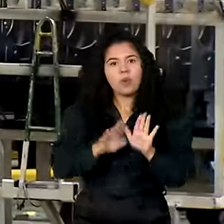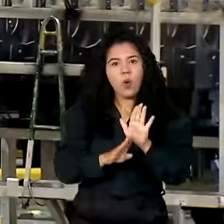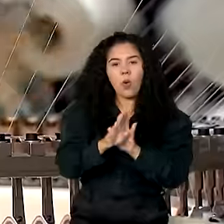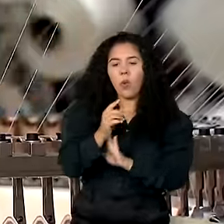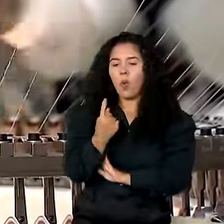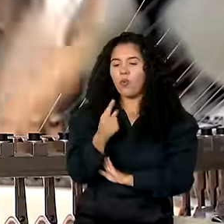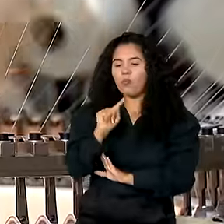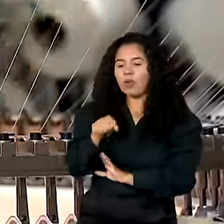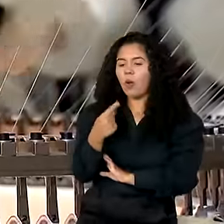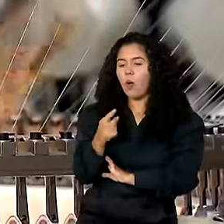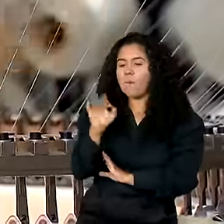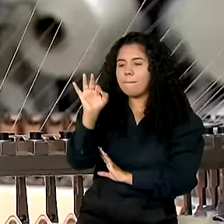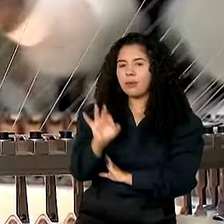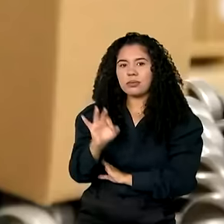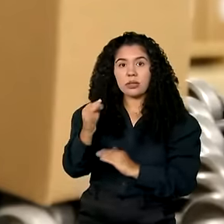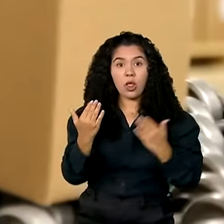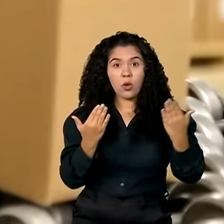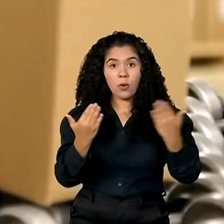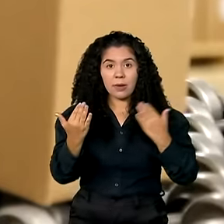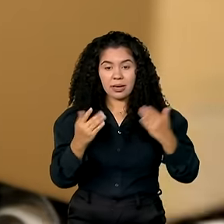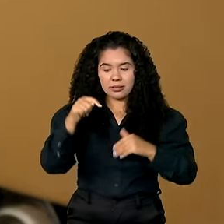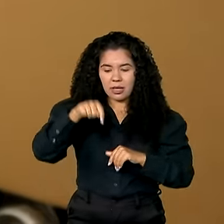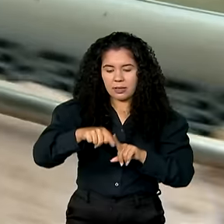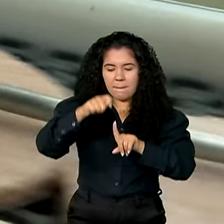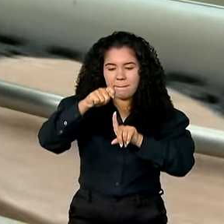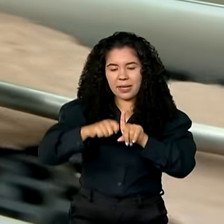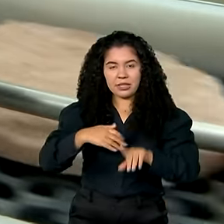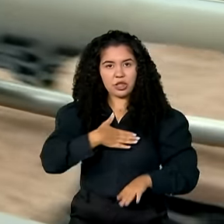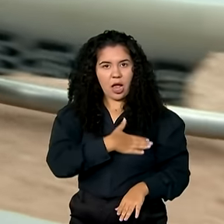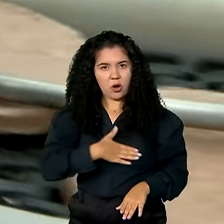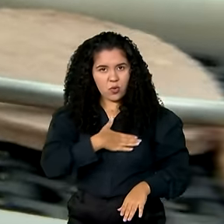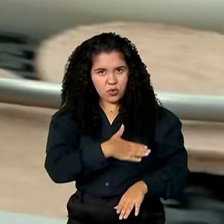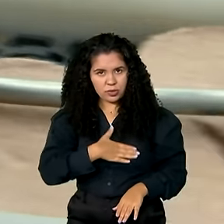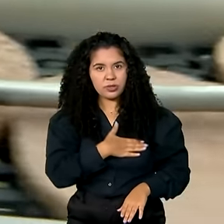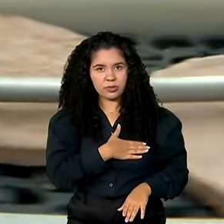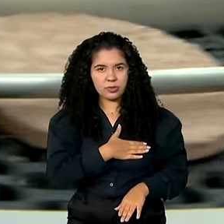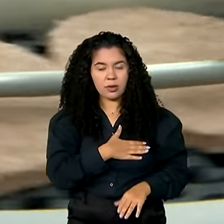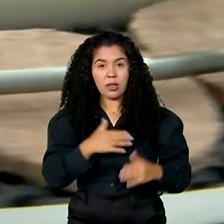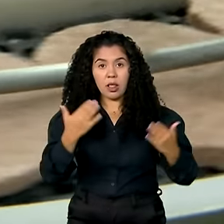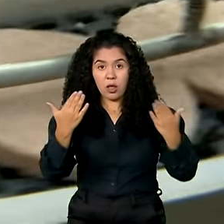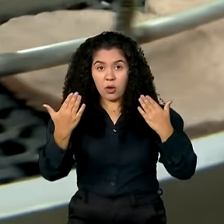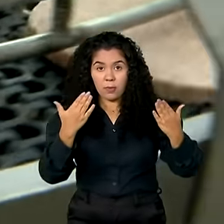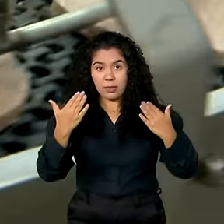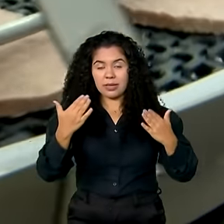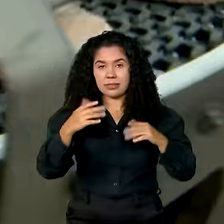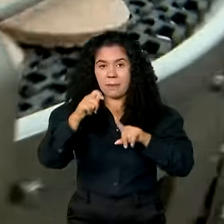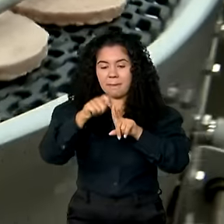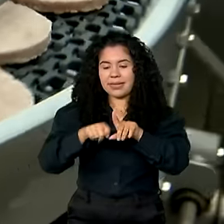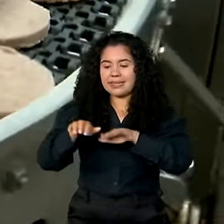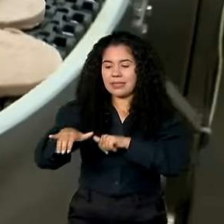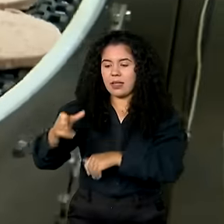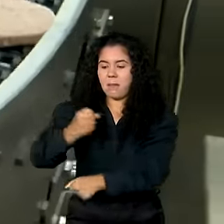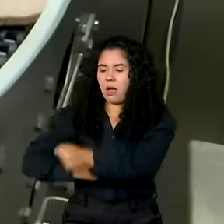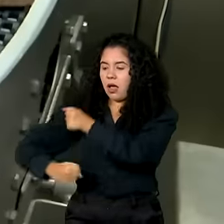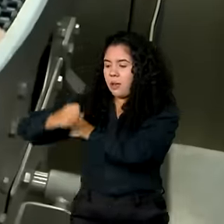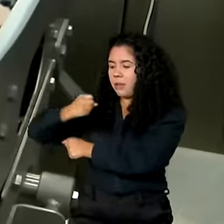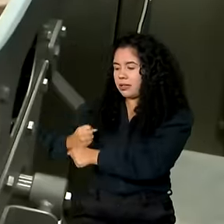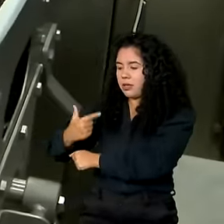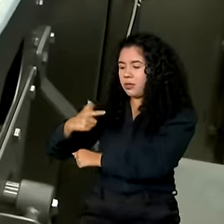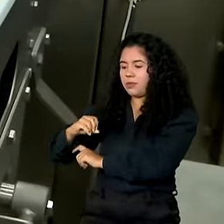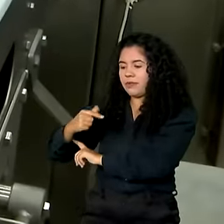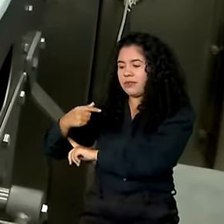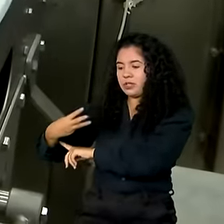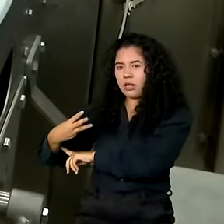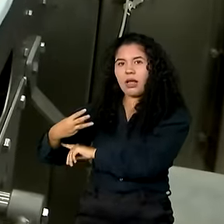1,1% comparado a agosto deste ano. Quando a comparação é em relação a setembro de 2023, o crescimento é